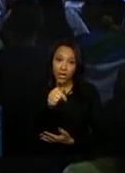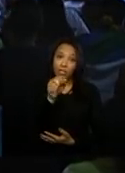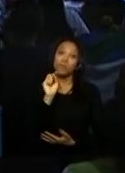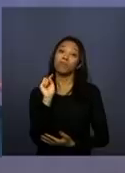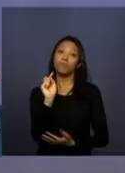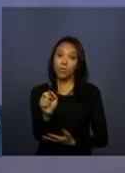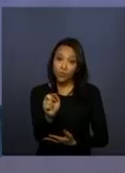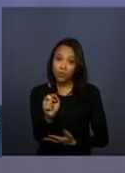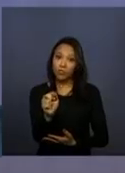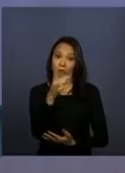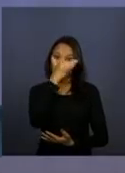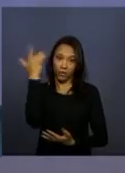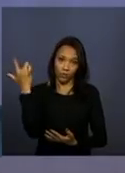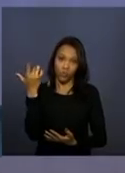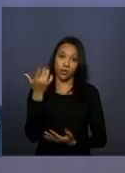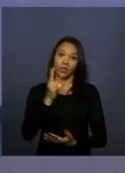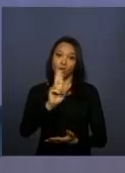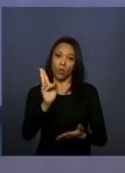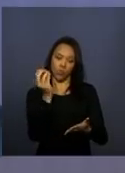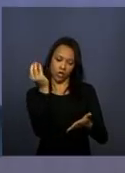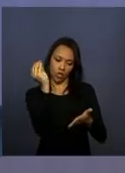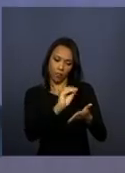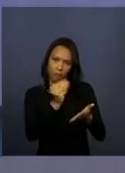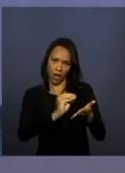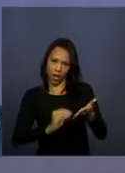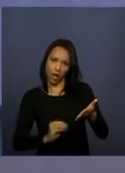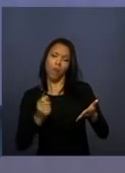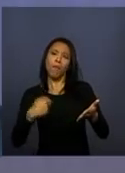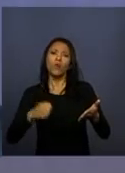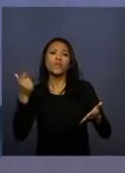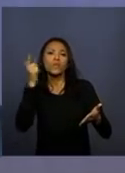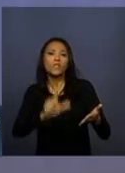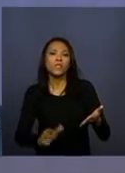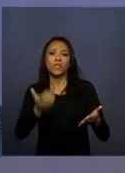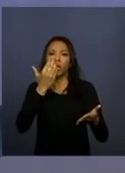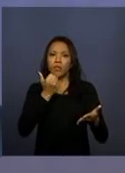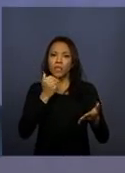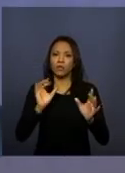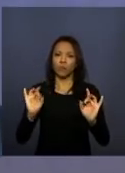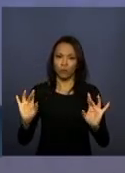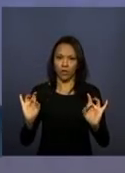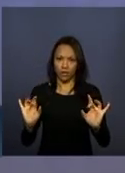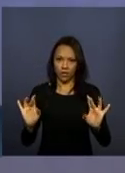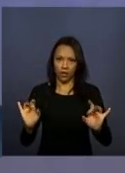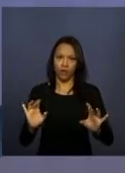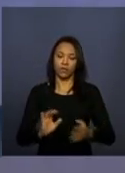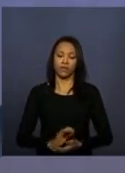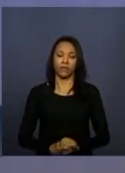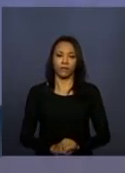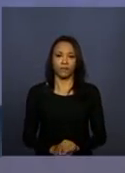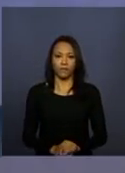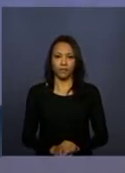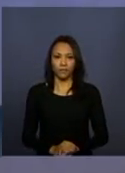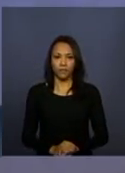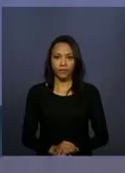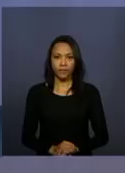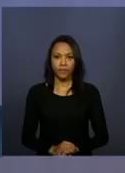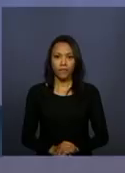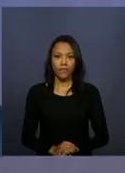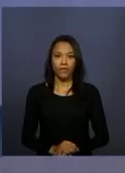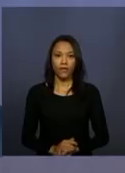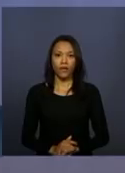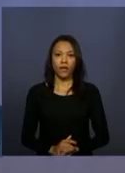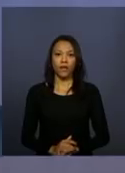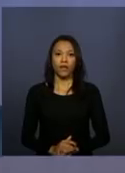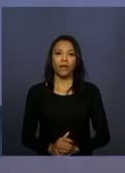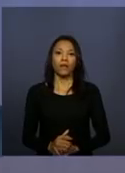Único venham acessar, presidente, uma alimentação de qualidade, né, porque ainda há muita gente em situação de